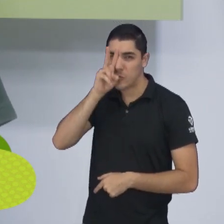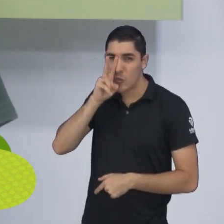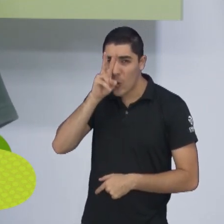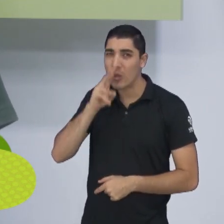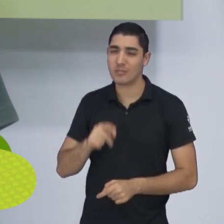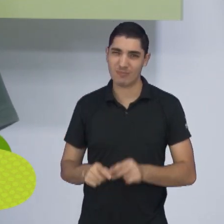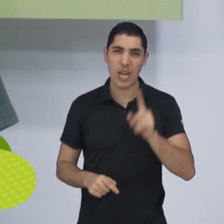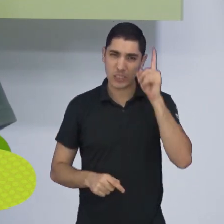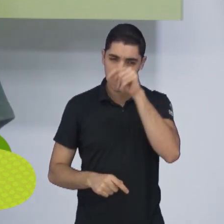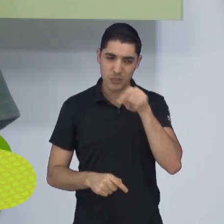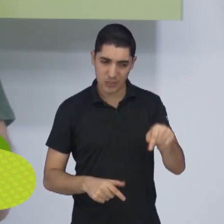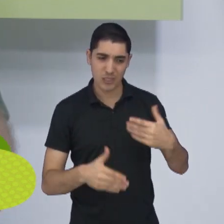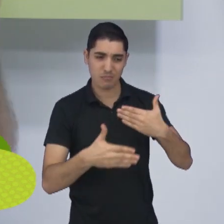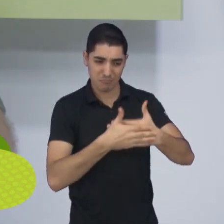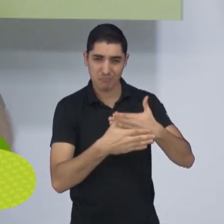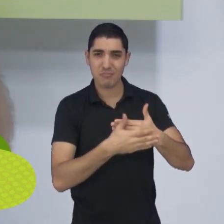difícil